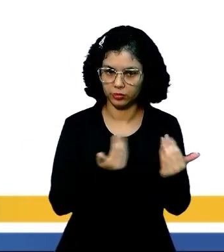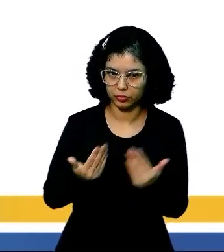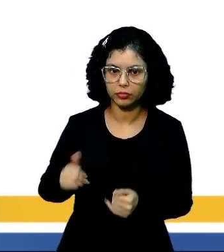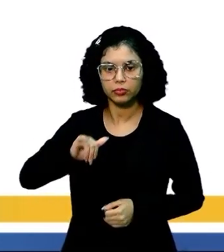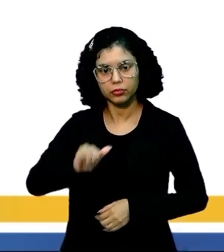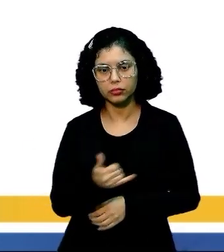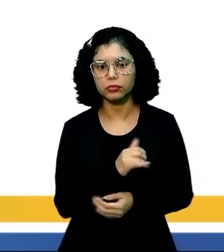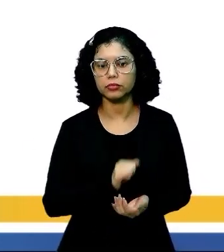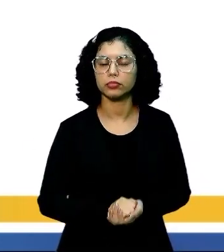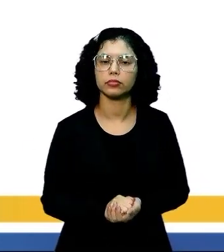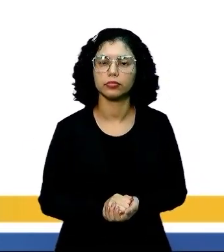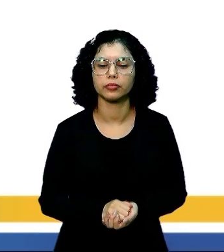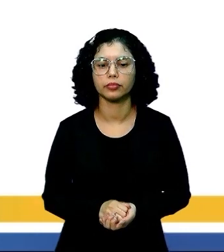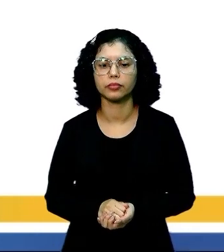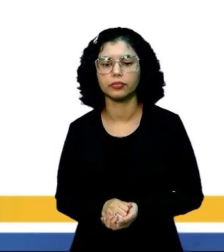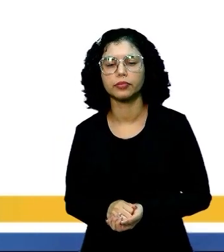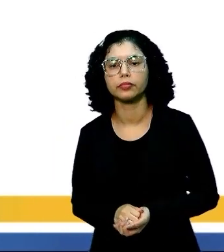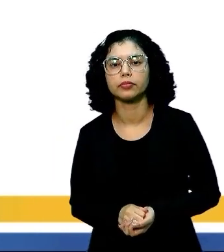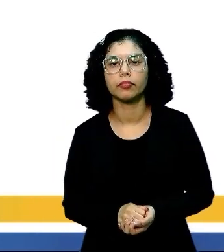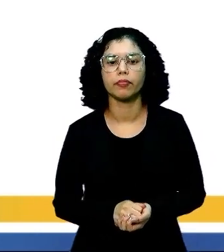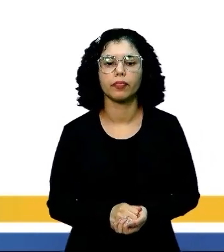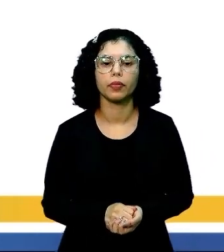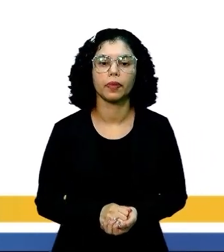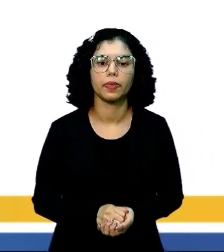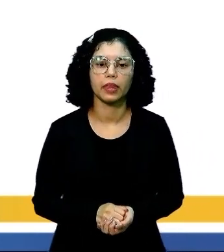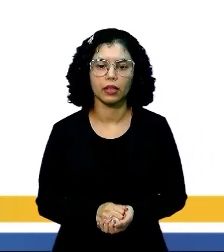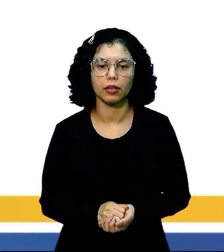aproveitam, outros não aproveitam, né?